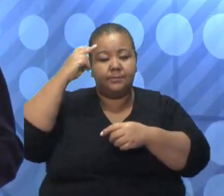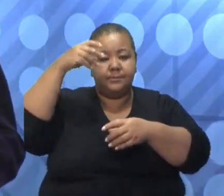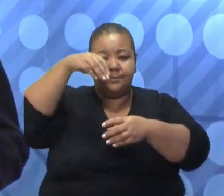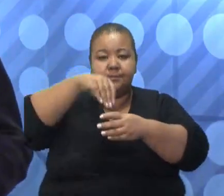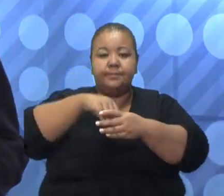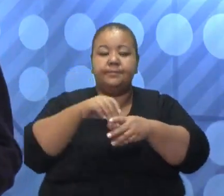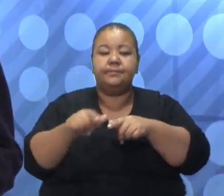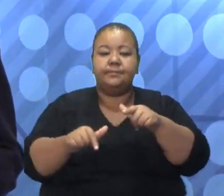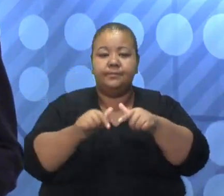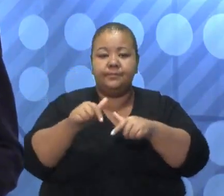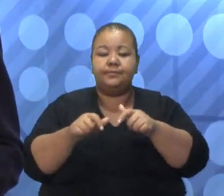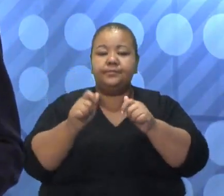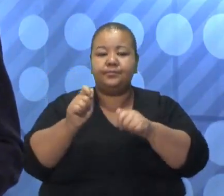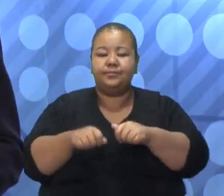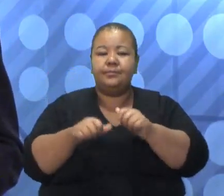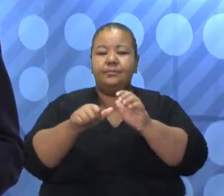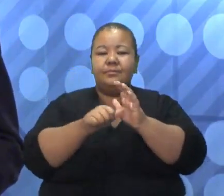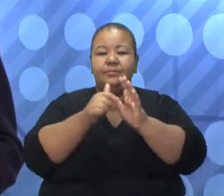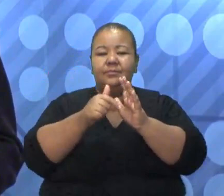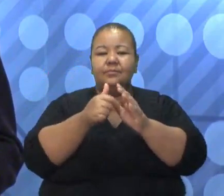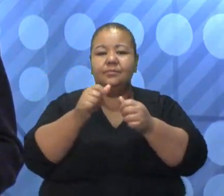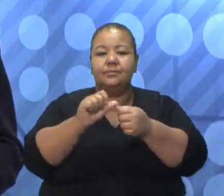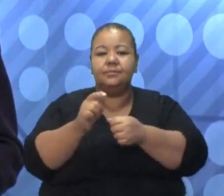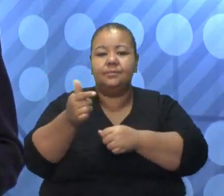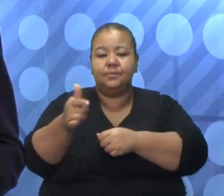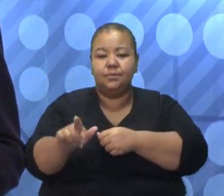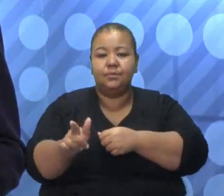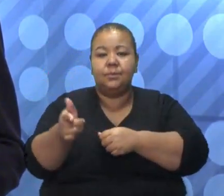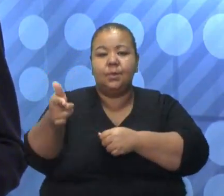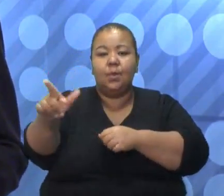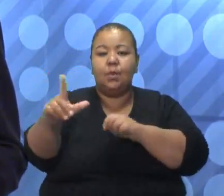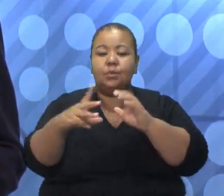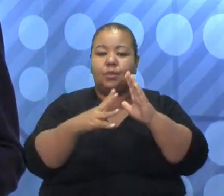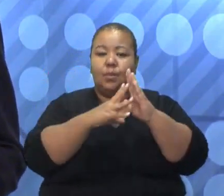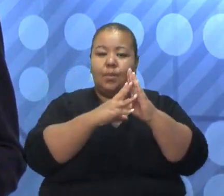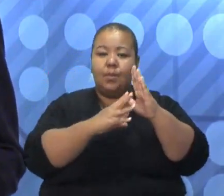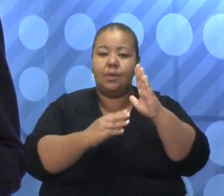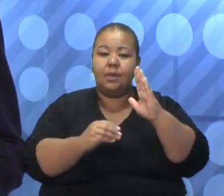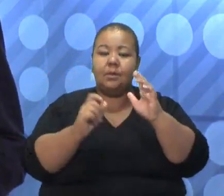trabalho, porque isso pode gerar um retrabalho muito grande. O outro modelo,